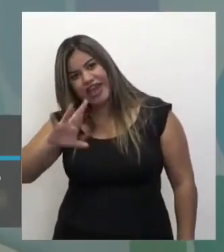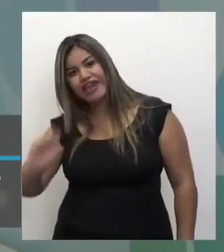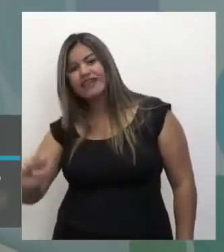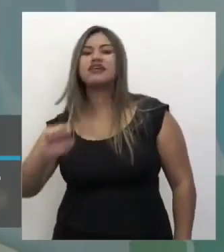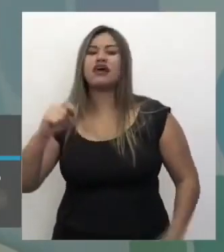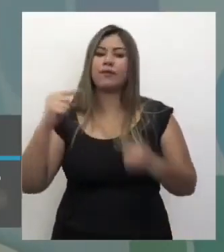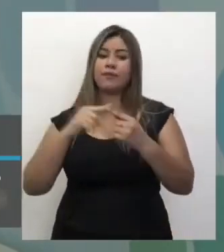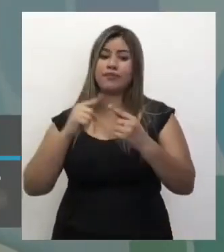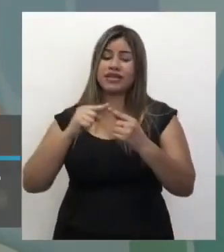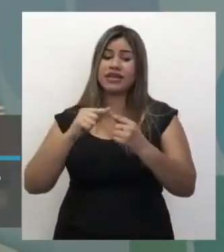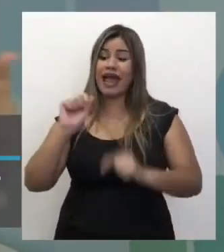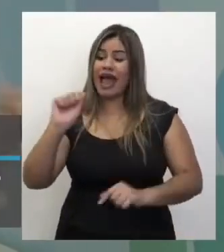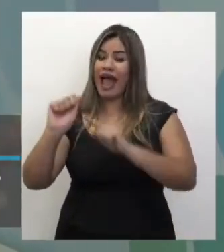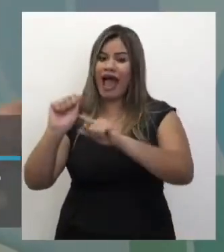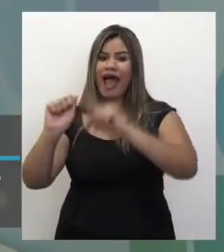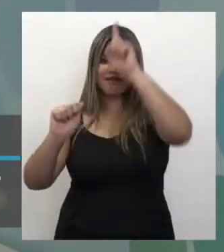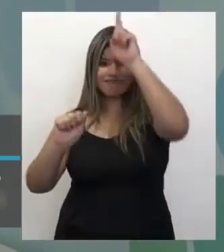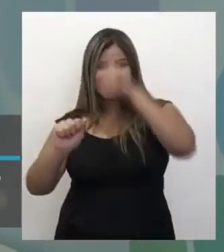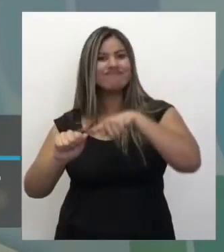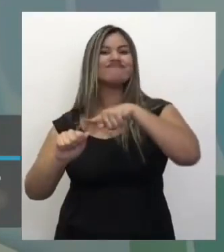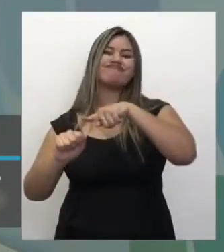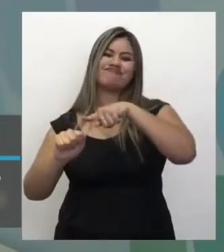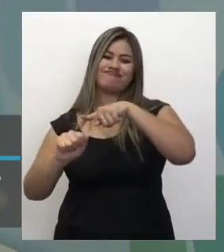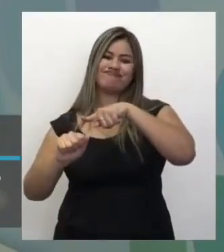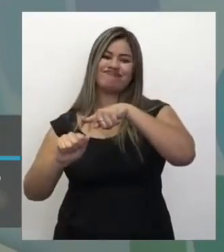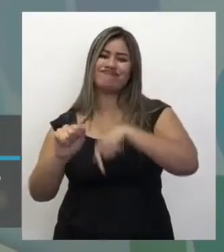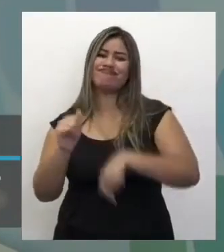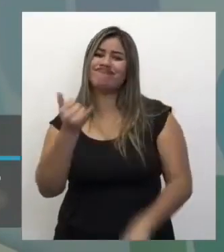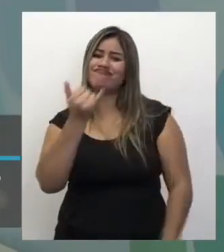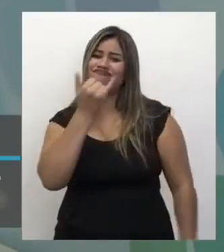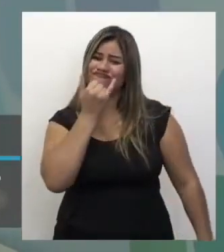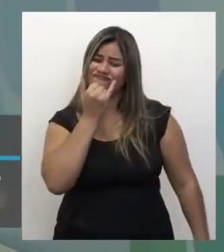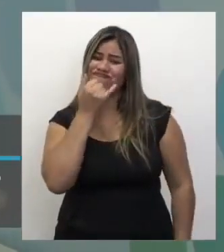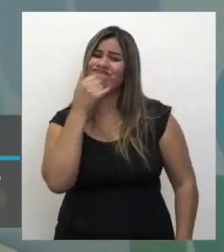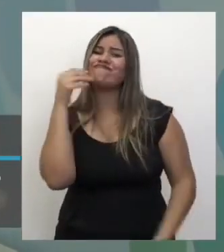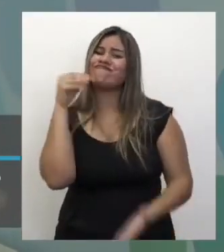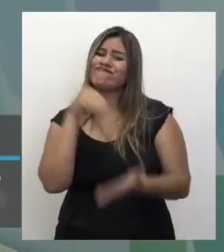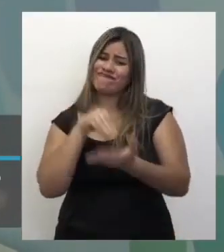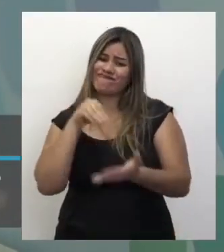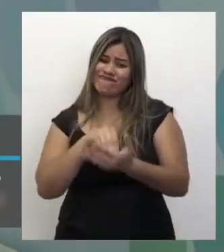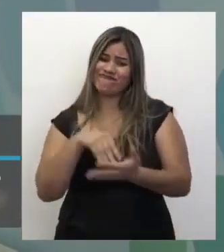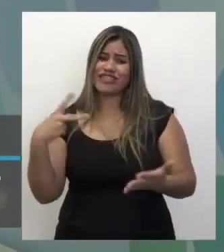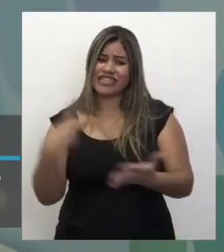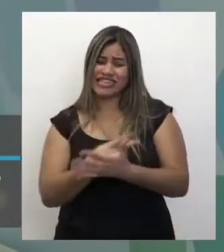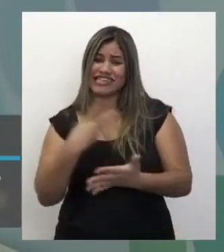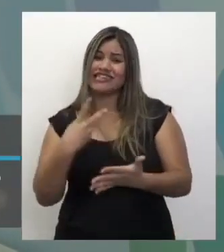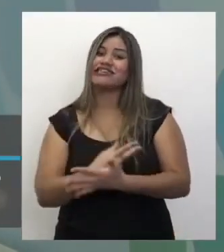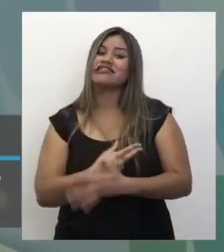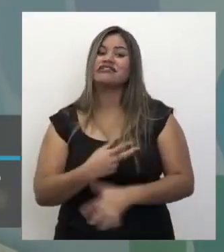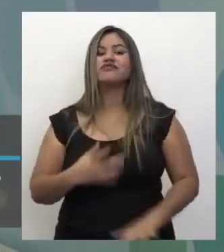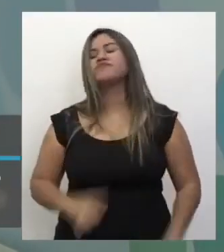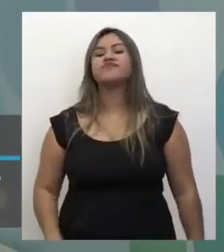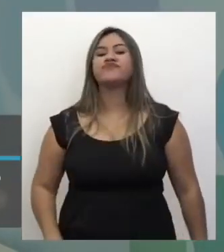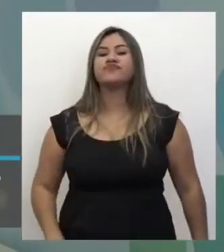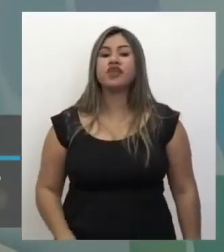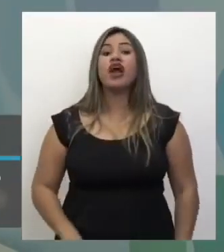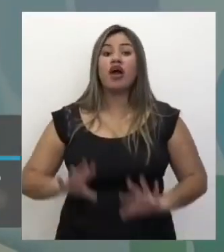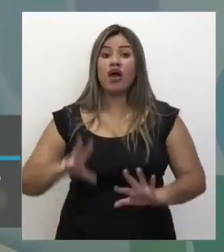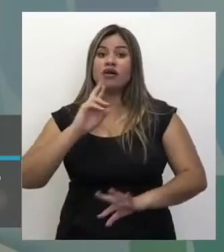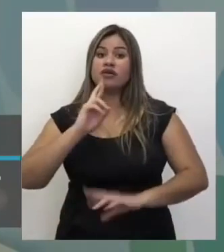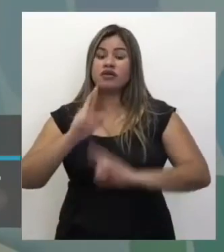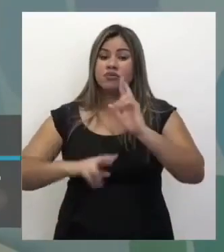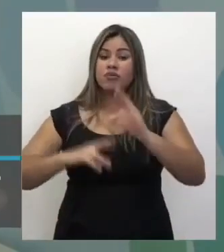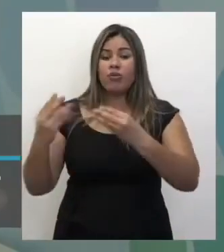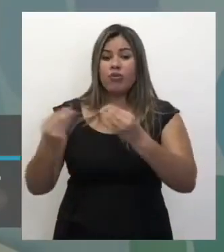qual é que está se referindo ao verbo referindo. Desculpa, gente, foi mal. Já falei no ar. Olha só, tá, tem muita gente falando que